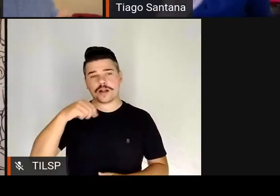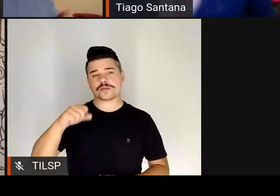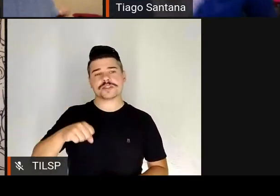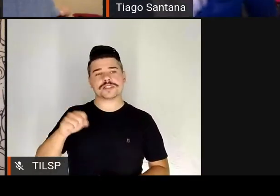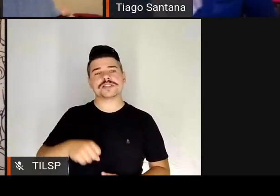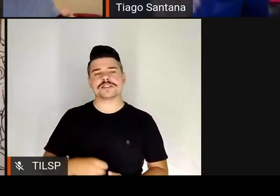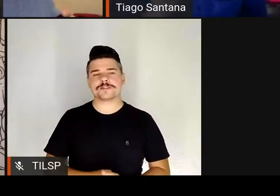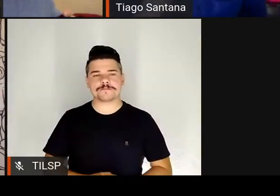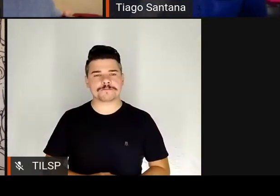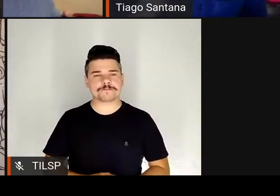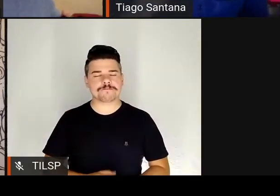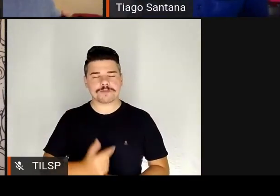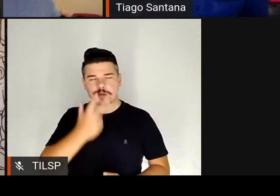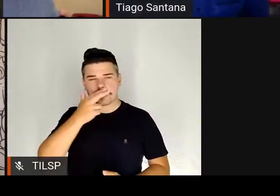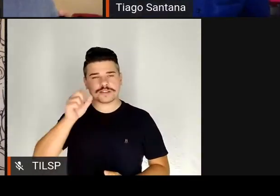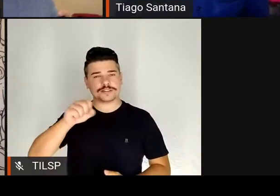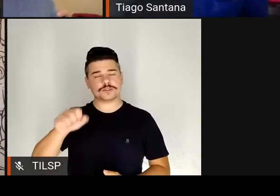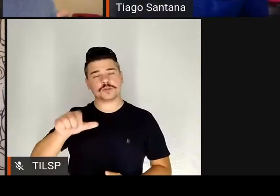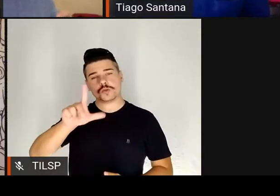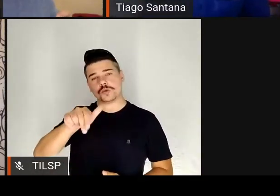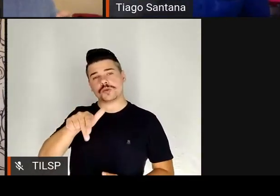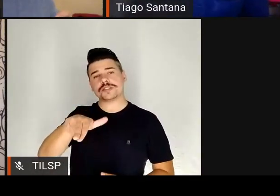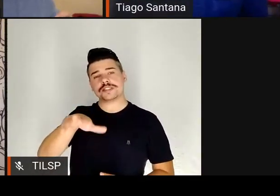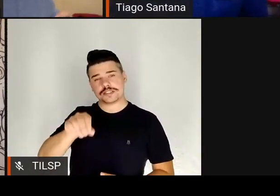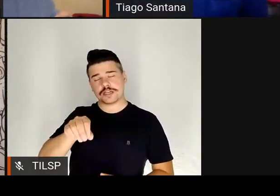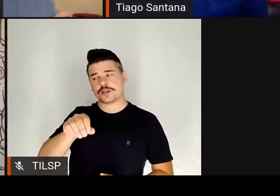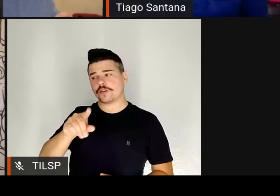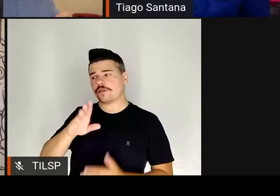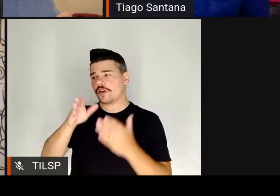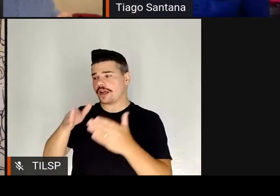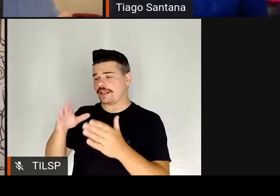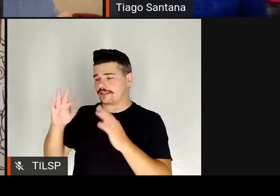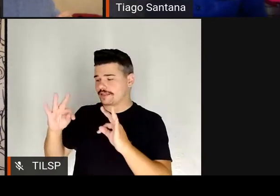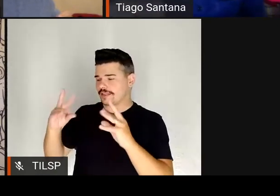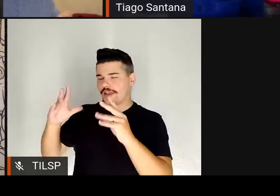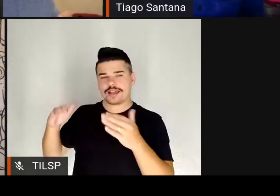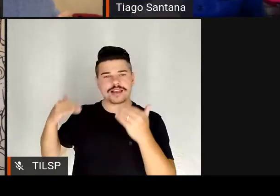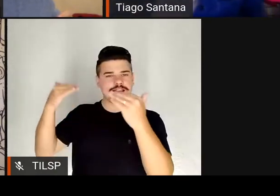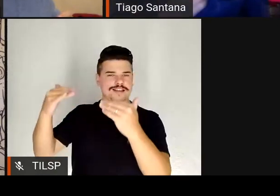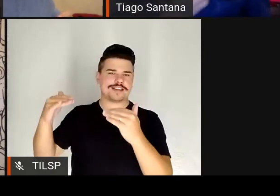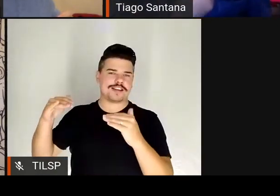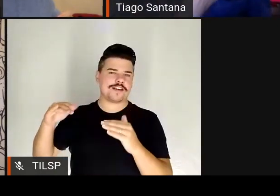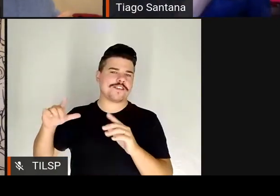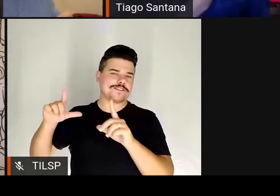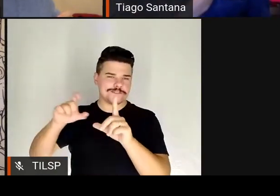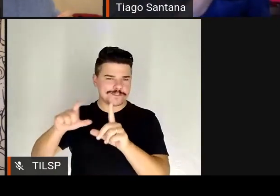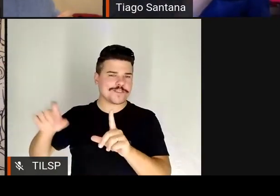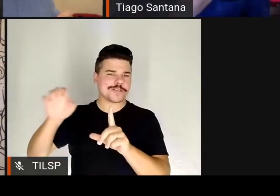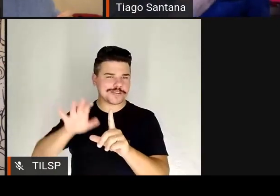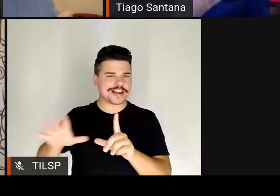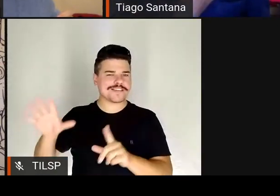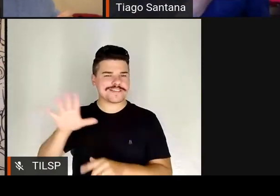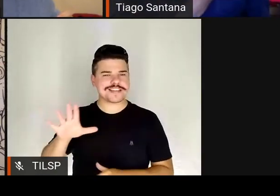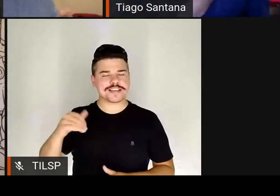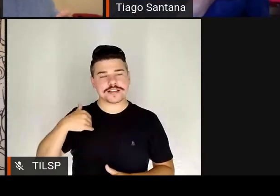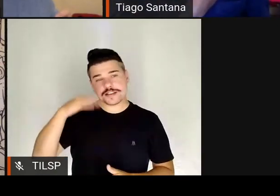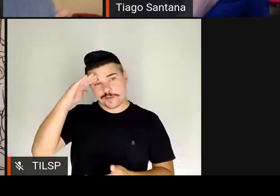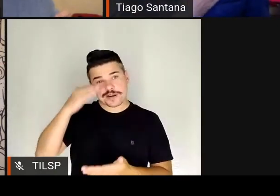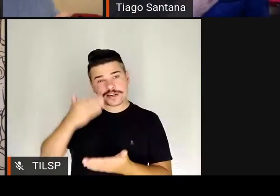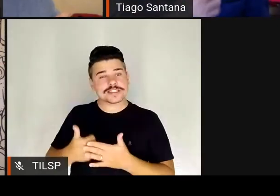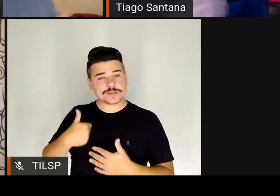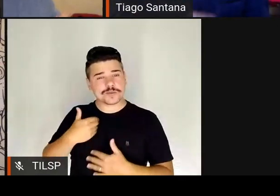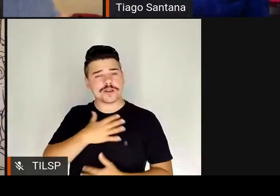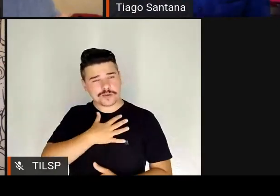acho que o Luciano é para além da técnica ou para além da fotografia. Eu acredito, é uma coisa que eu acredito